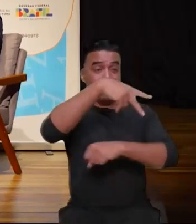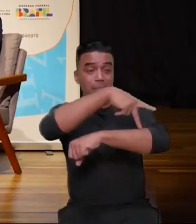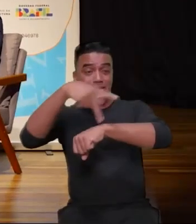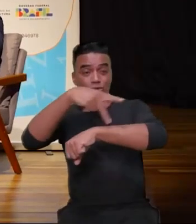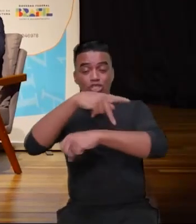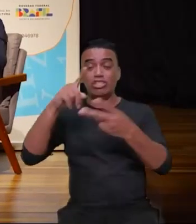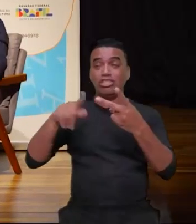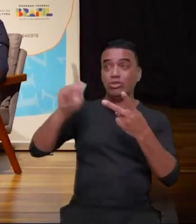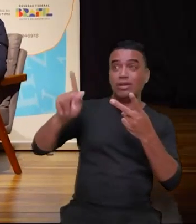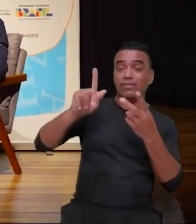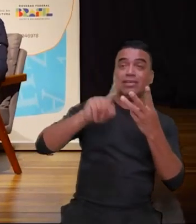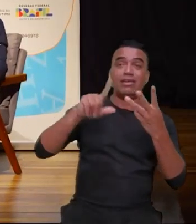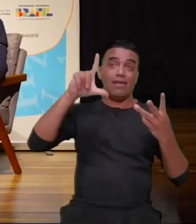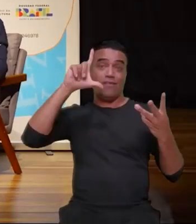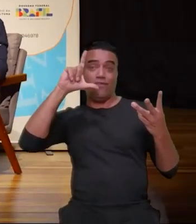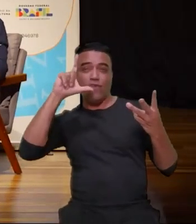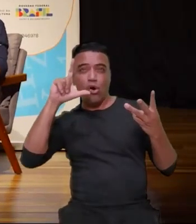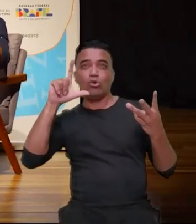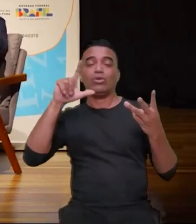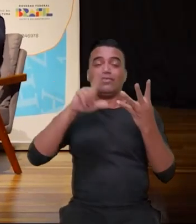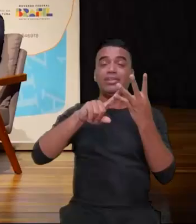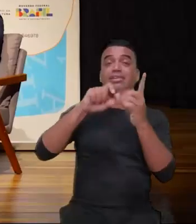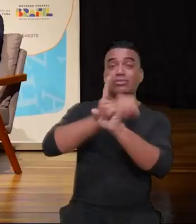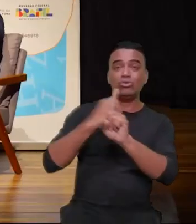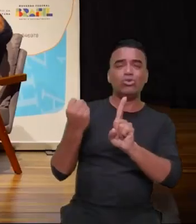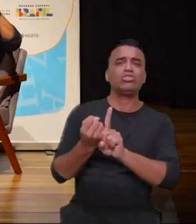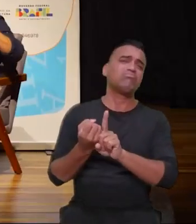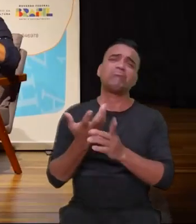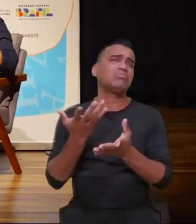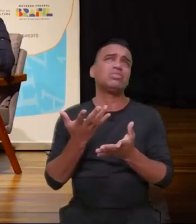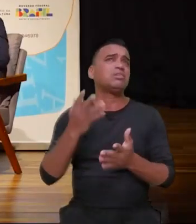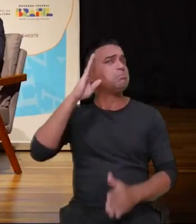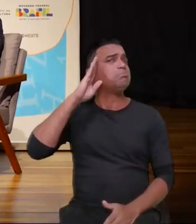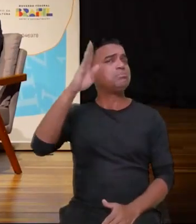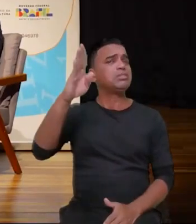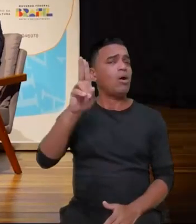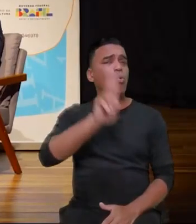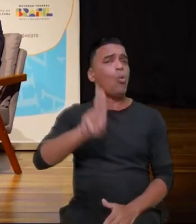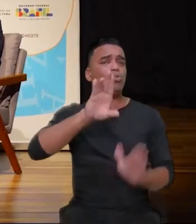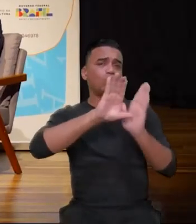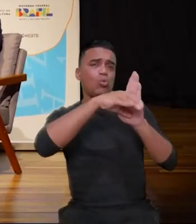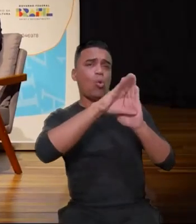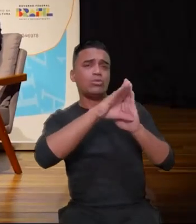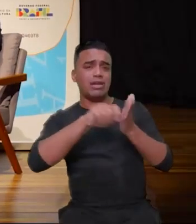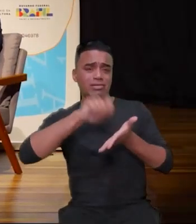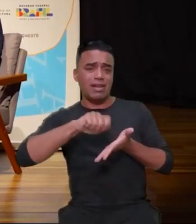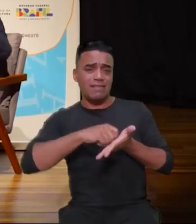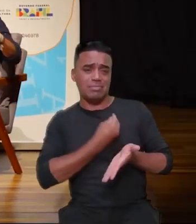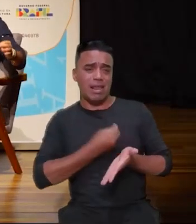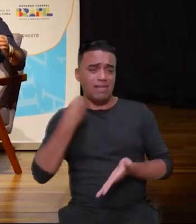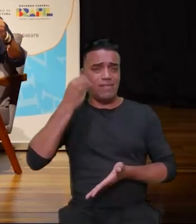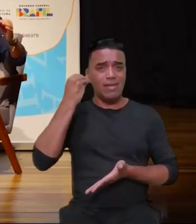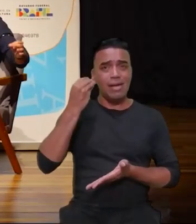pedagogia, geografia, fotografia, sociologia. O que você considera fundamental para que o uso do conceito nesses campos